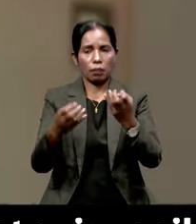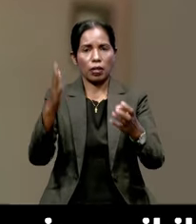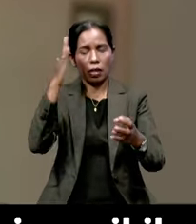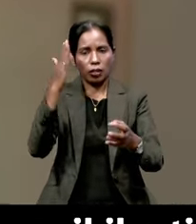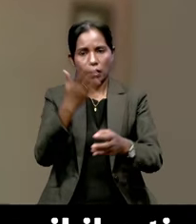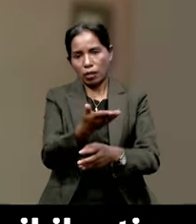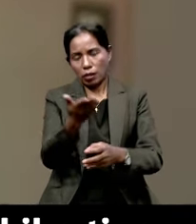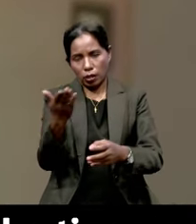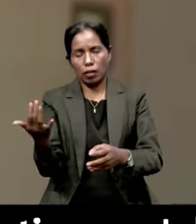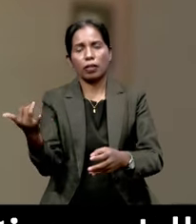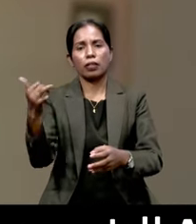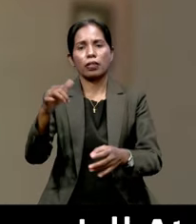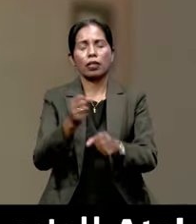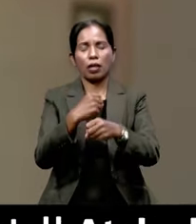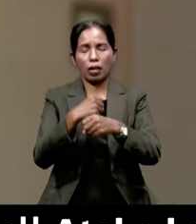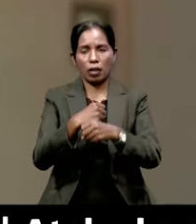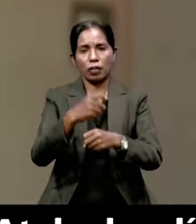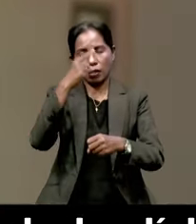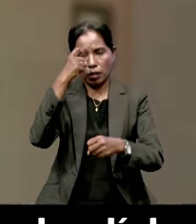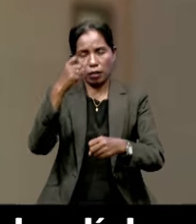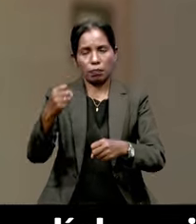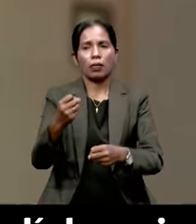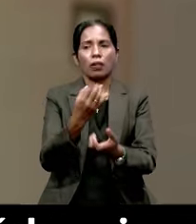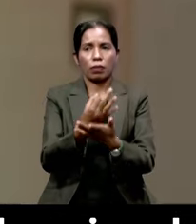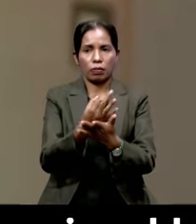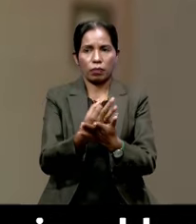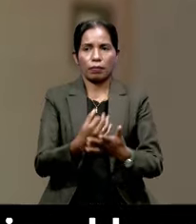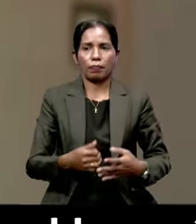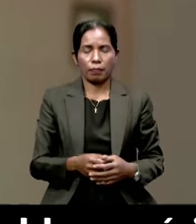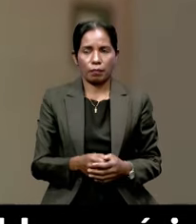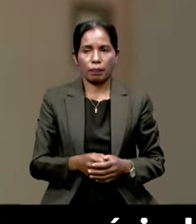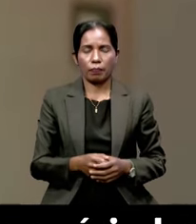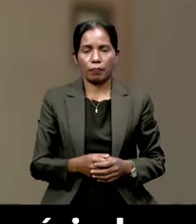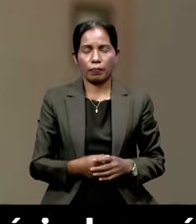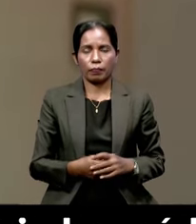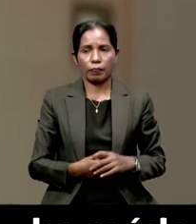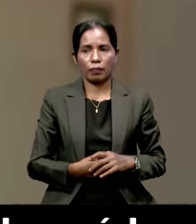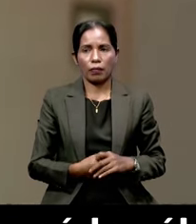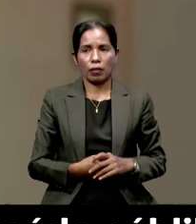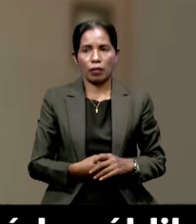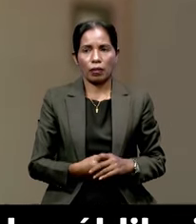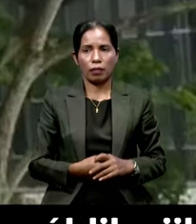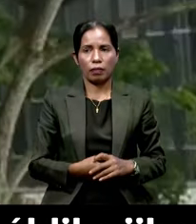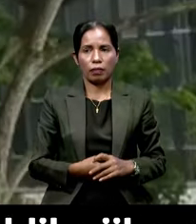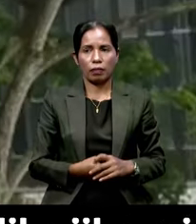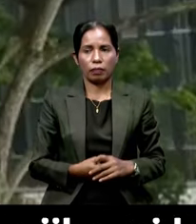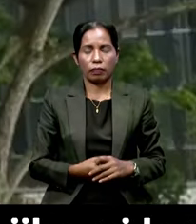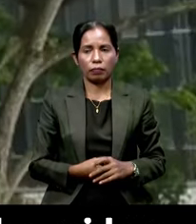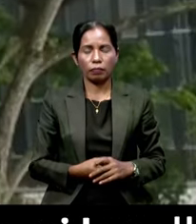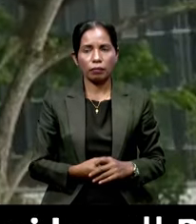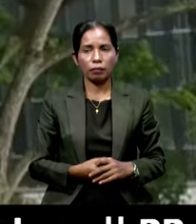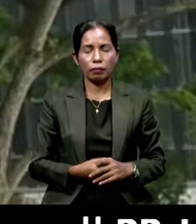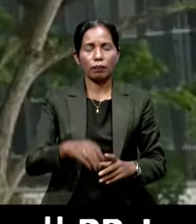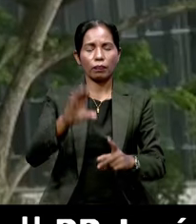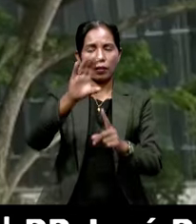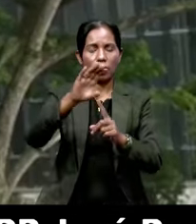imi, sira halo idene tamba osan. Countries were recognizing you. They do because of money. Se